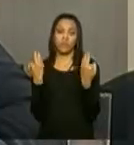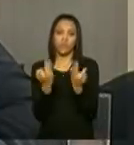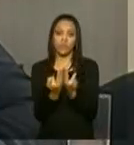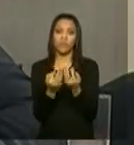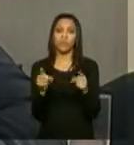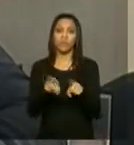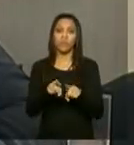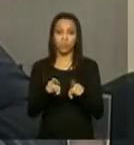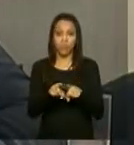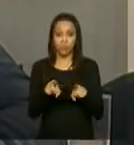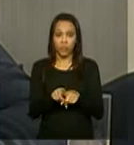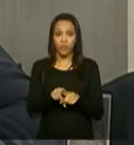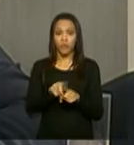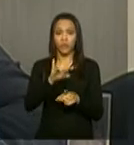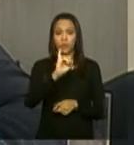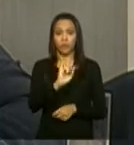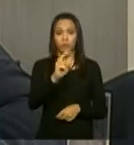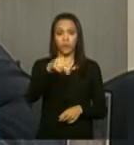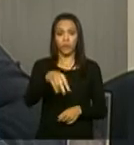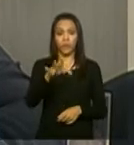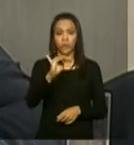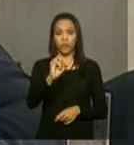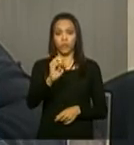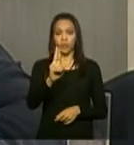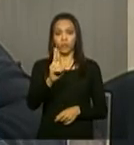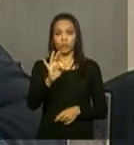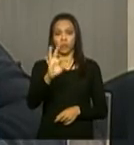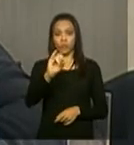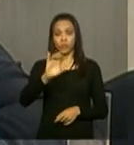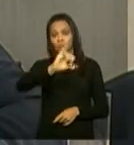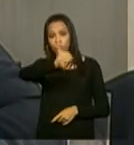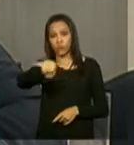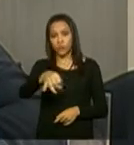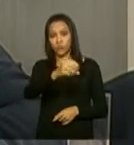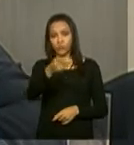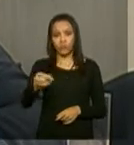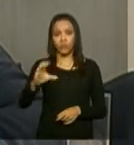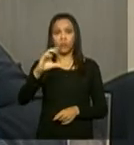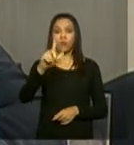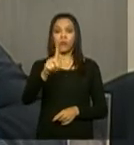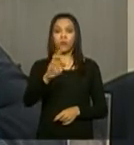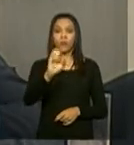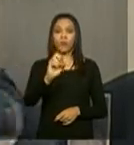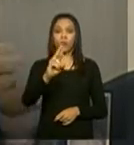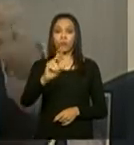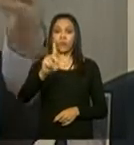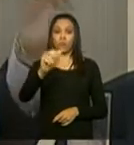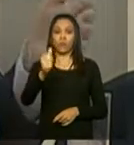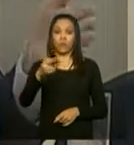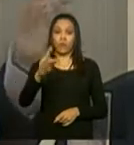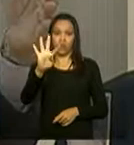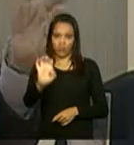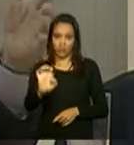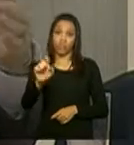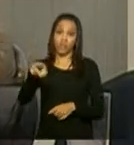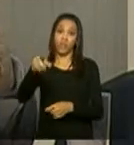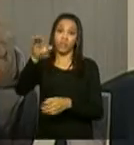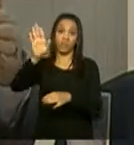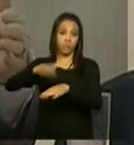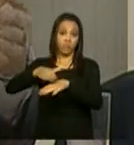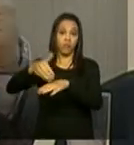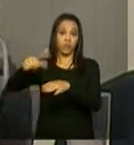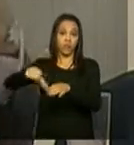instituto presidente joão goulart que foi quem iniciou não é esse processo todo porque foi iniciado não